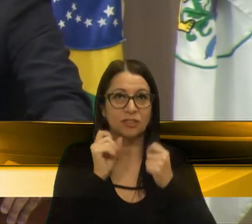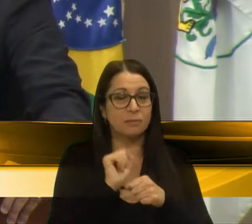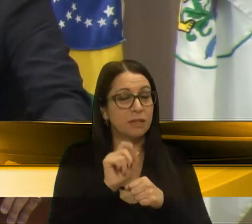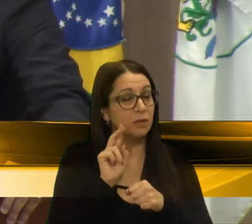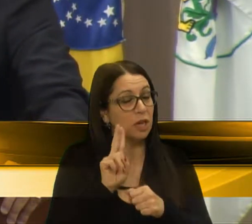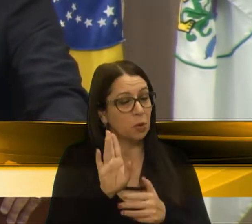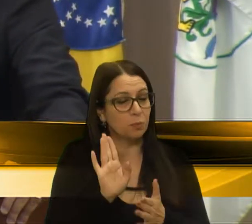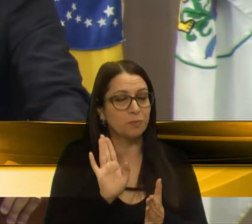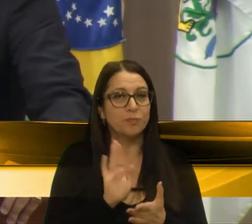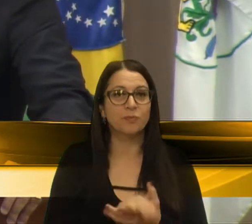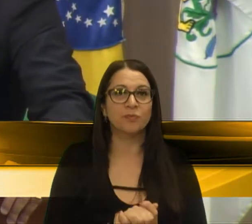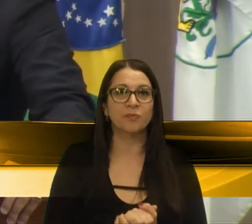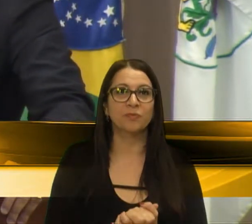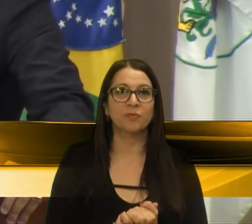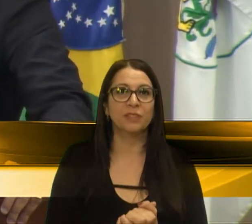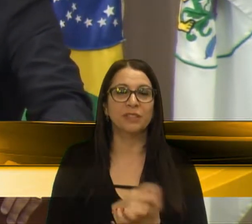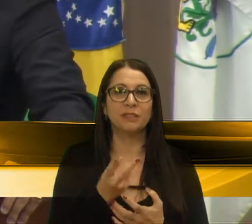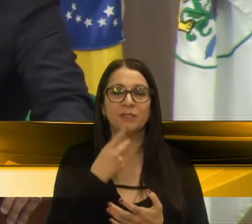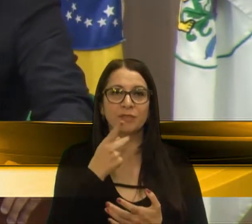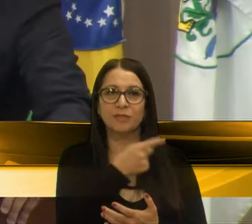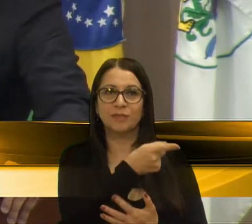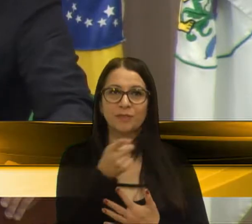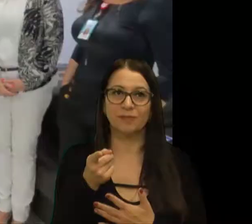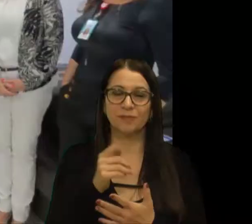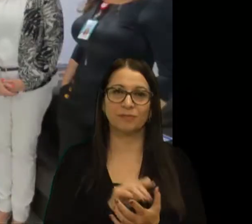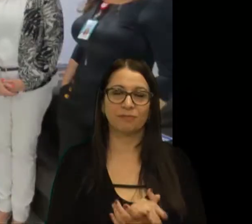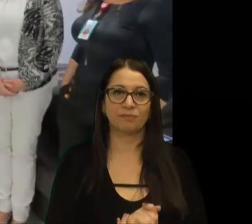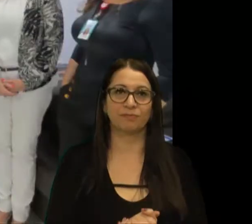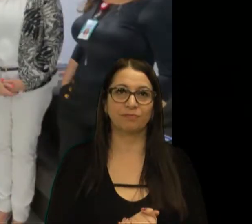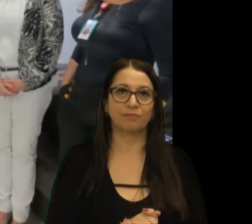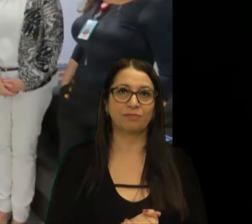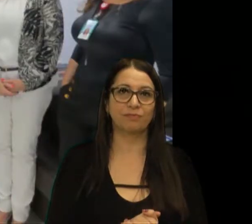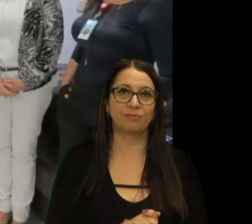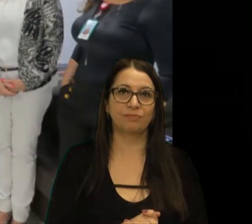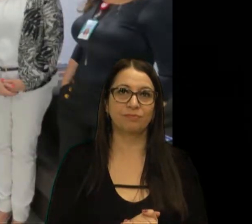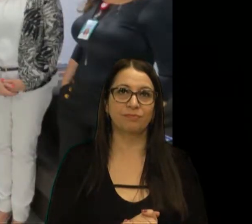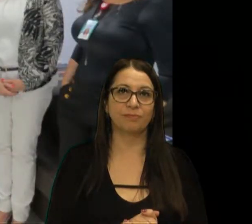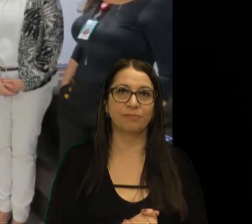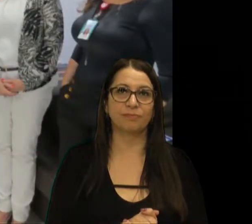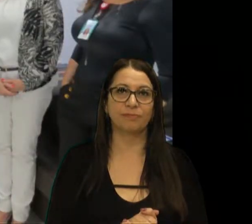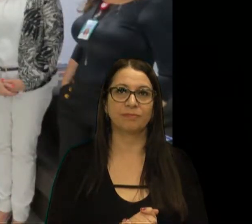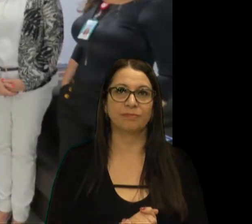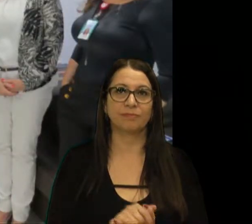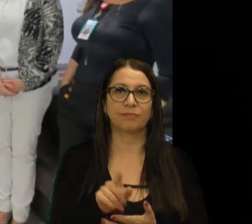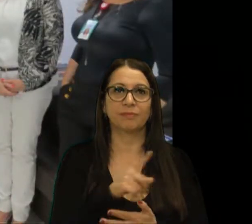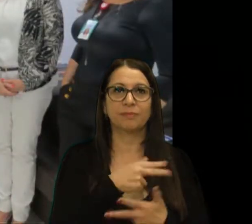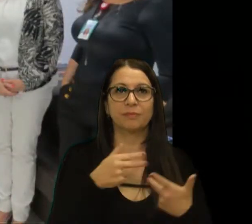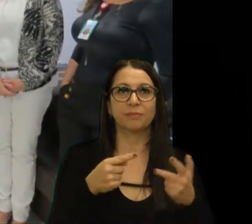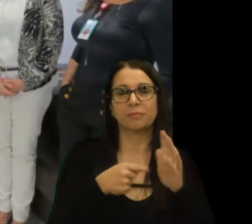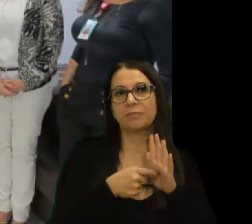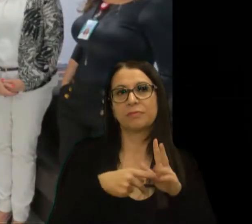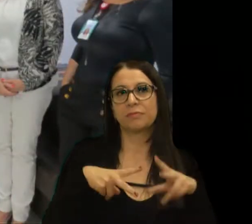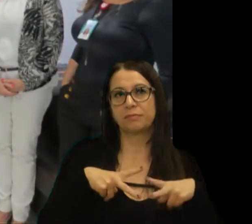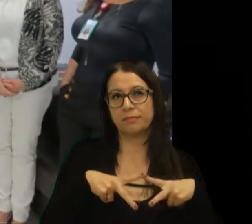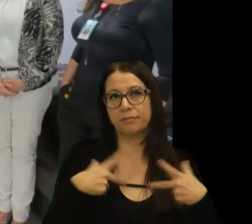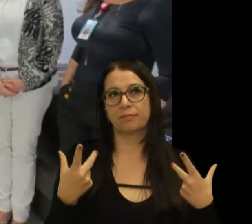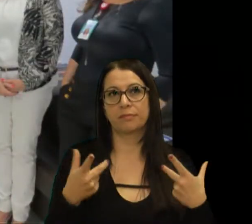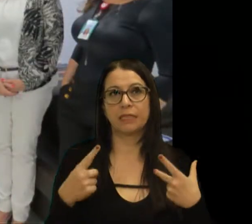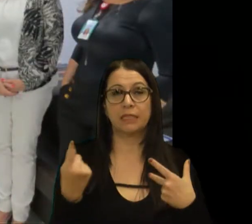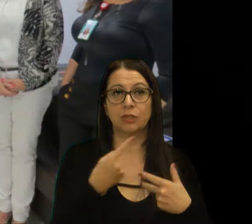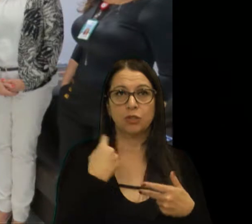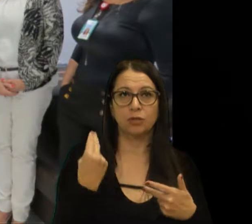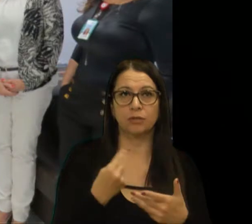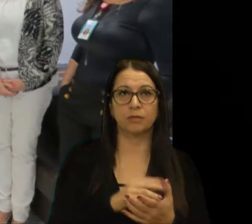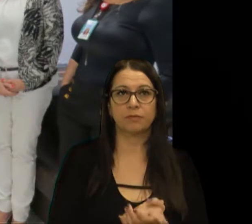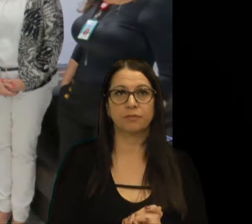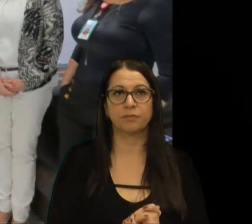eu. E o que eu queria dizer para vocês é, sem trazer muitas pessoalidades nossas, que essas são